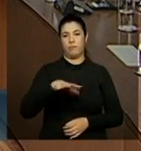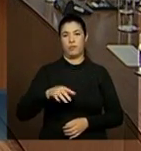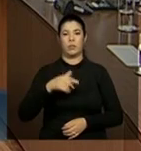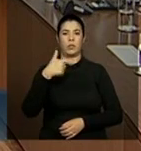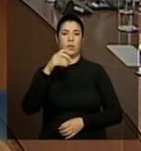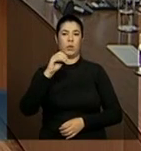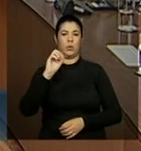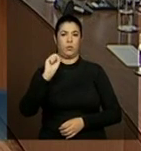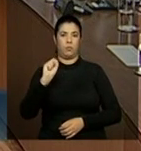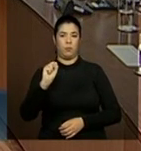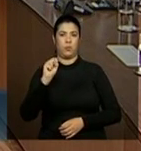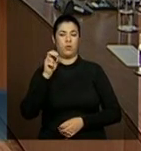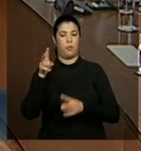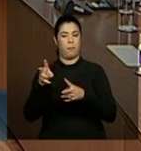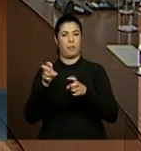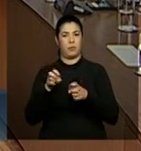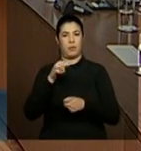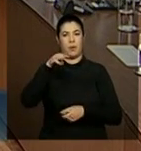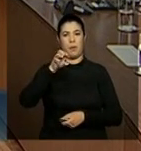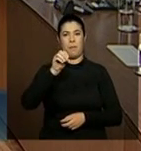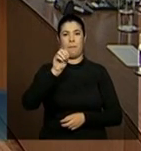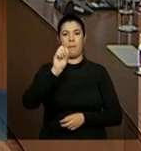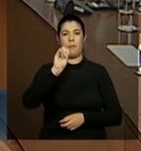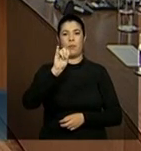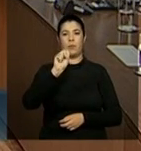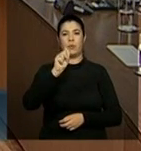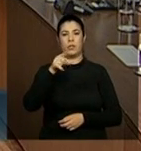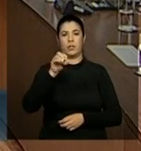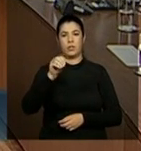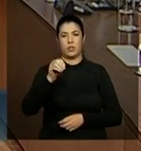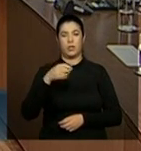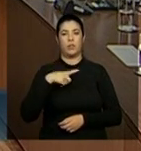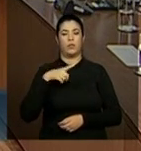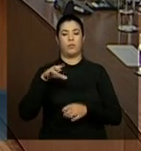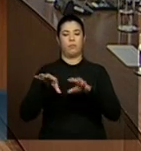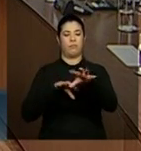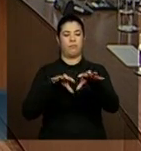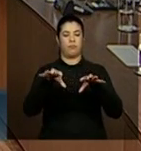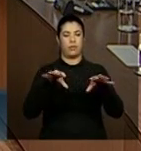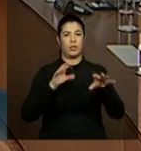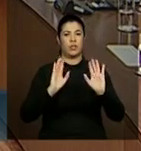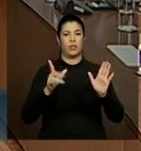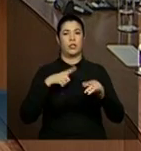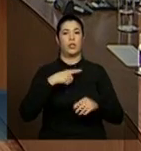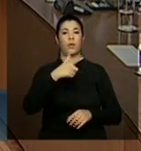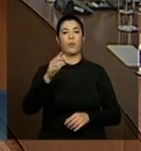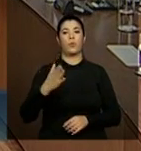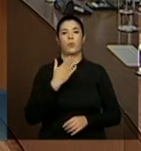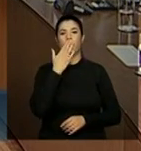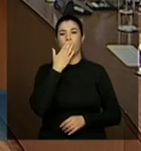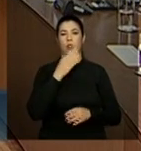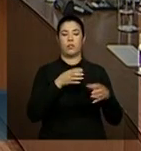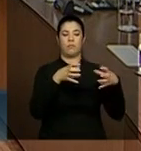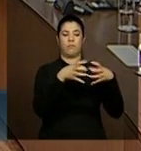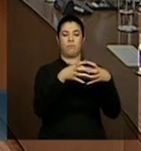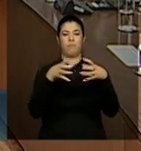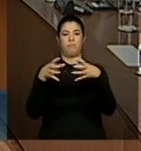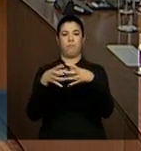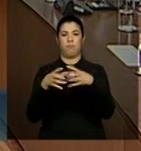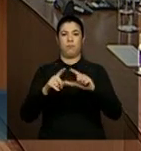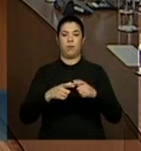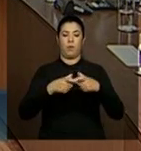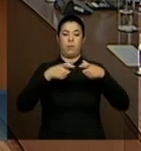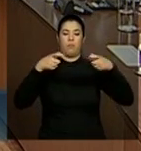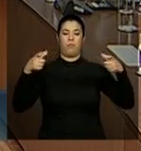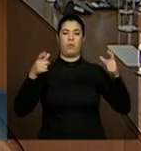eram reconhecidas como mosaico, hoje elas já são classificadas em outras classes, porque aumentou a nossa